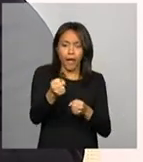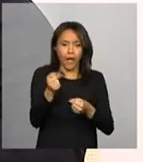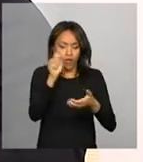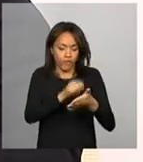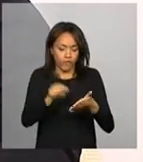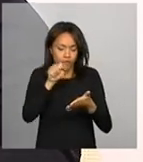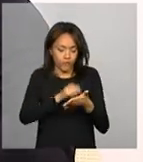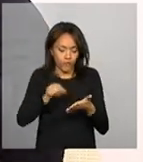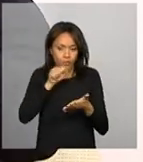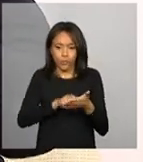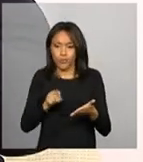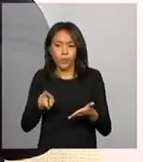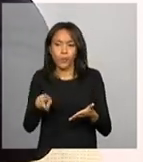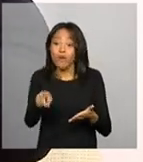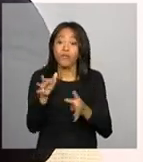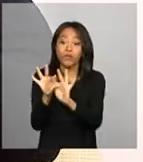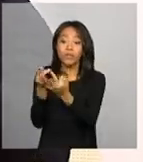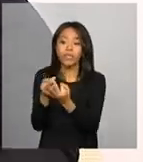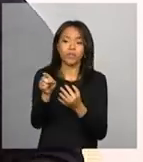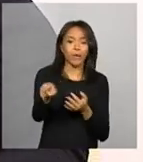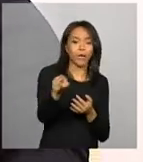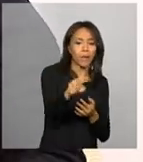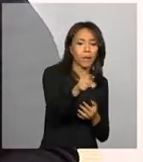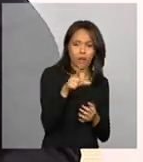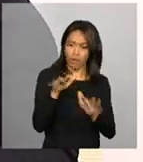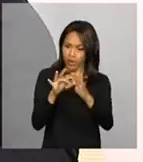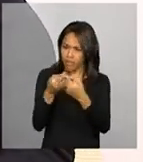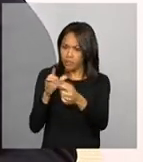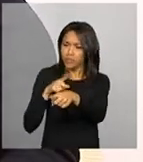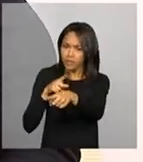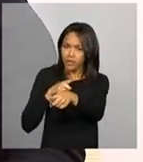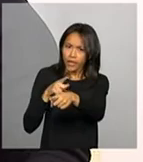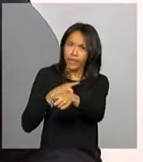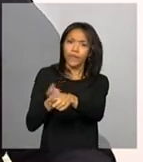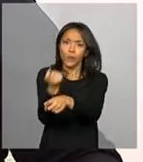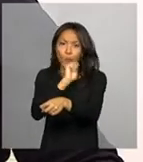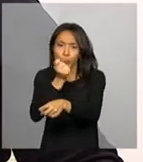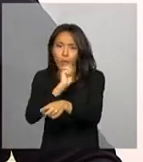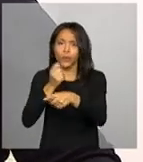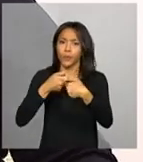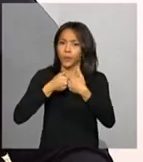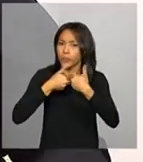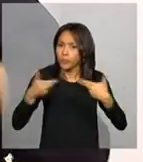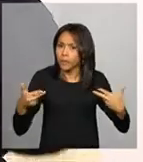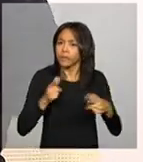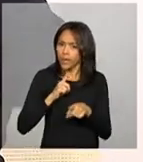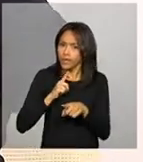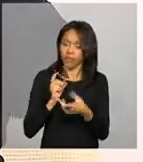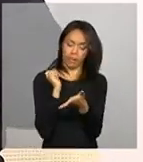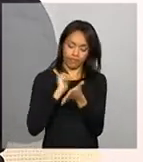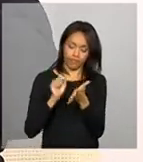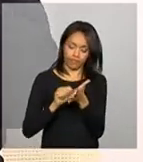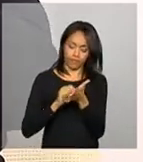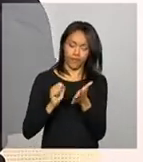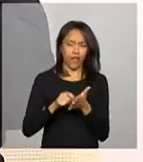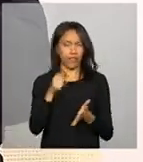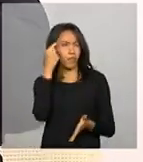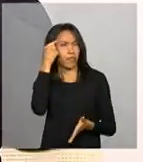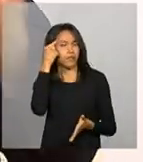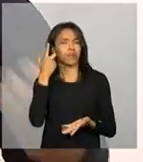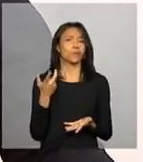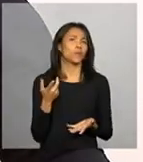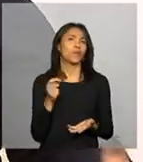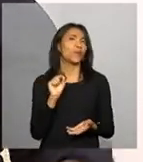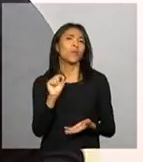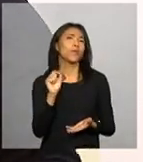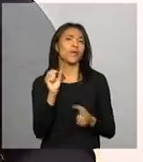famílias que têm nos seus membros pessoas que usam substâncias psicoativas todo mundo fica pensando lá mais